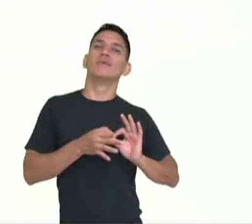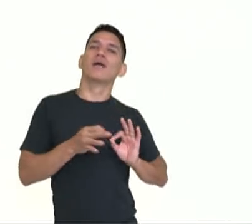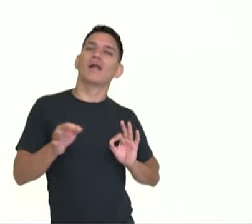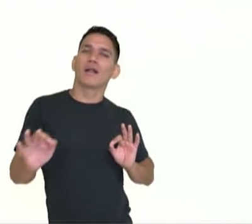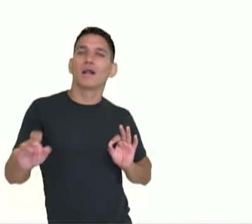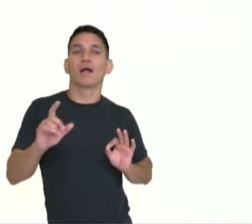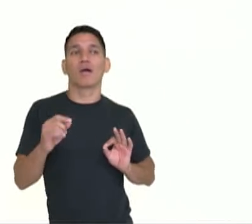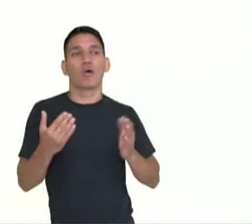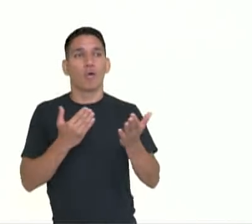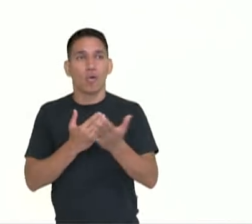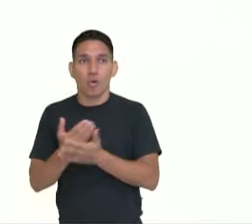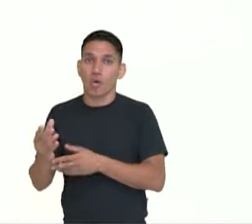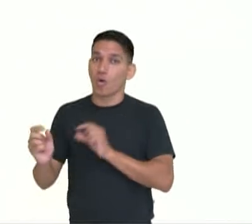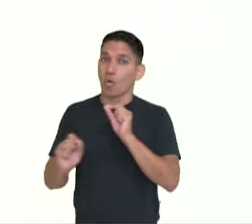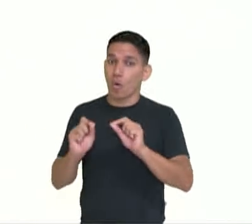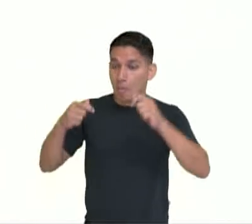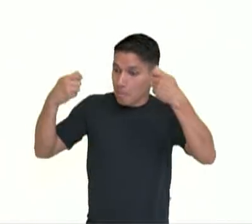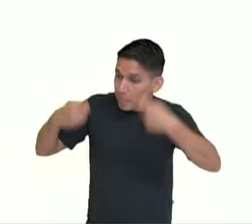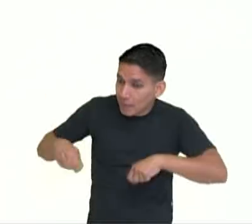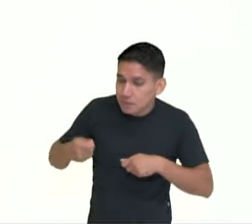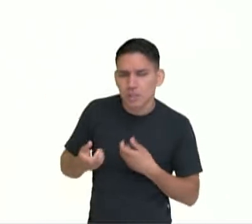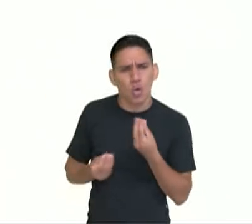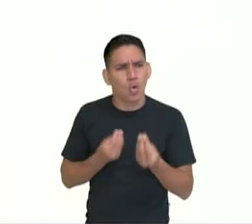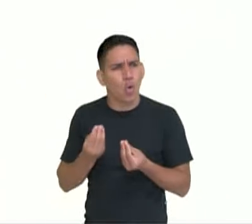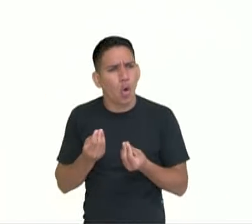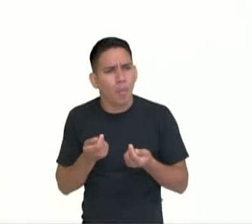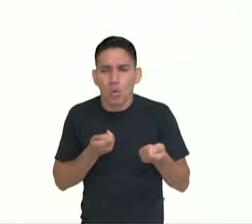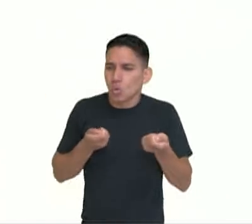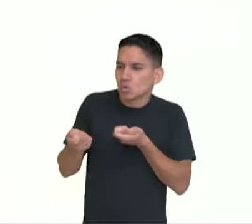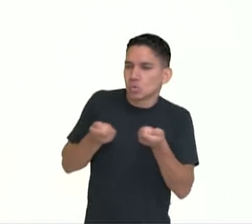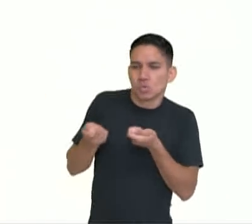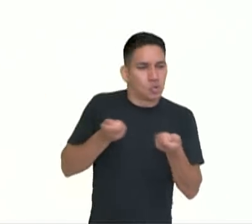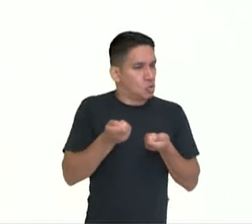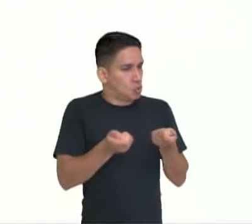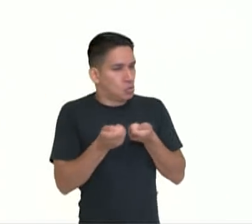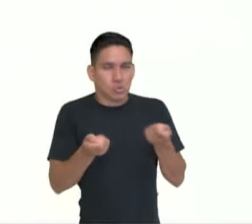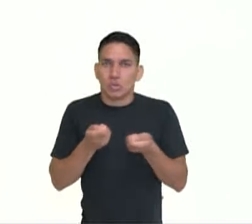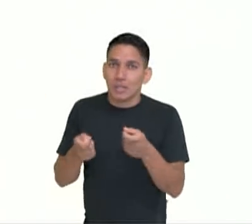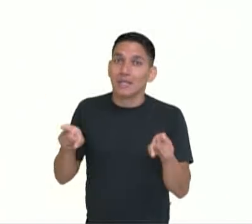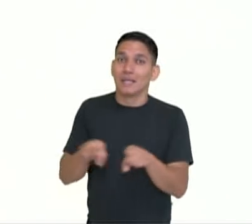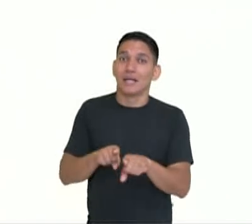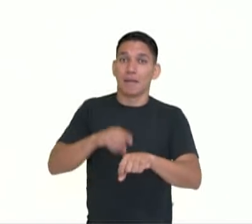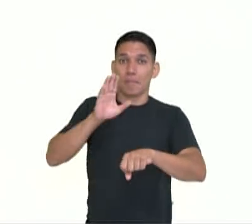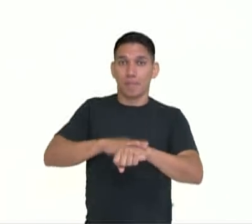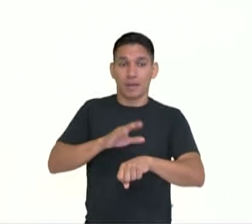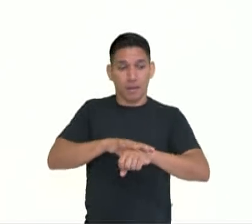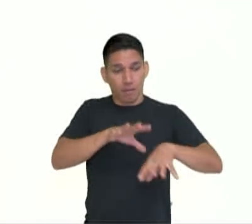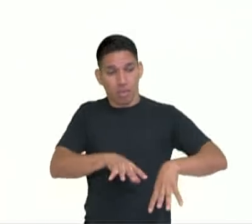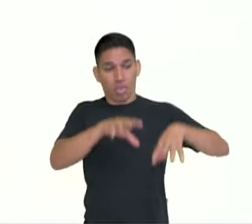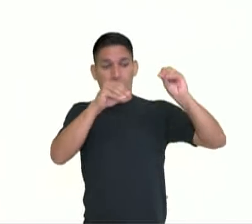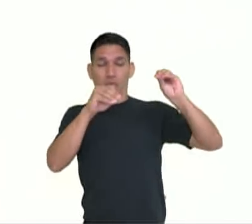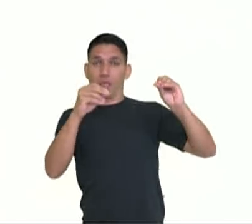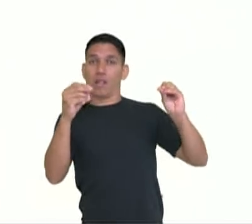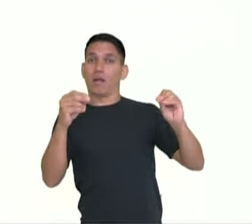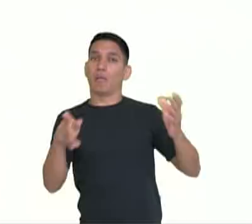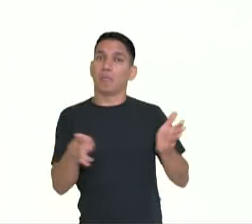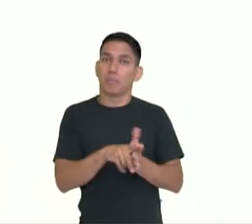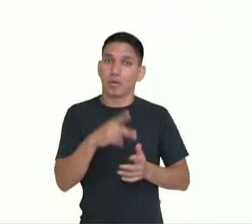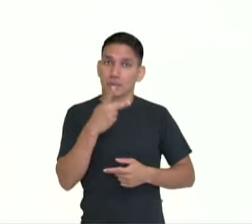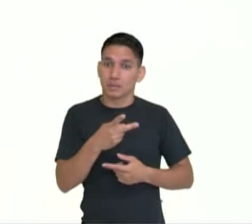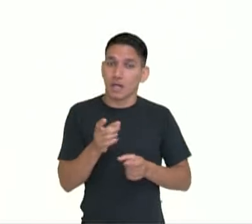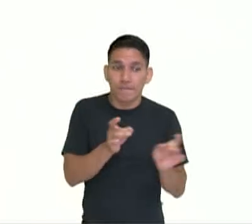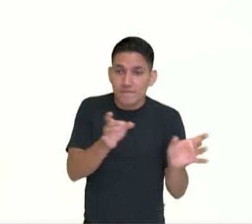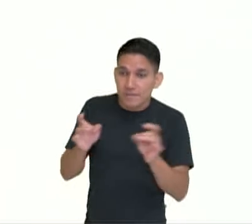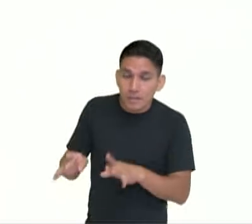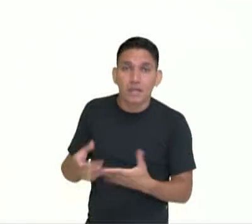originou na necessidade de controlar os recebimentos e pagamentos dos templos e palácios e a circulação de produtos. Então,